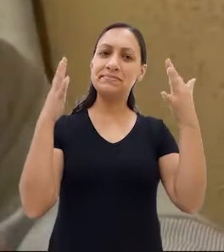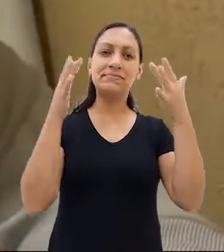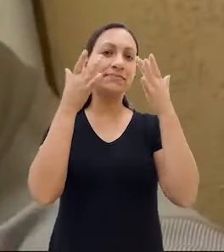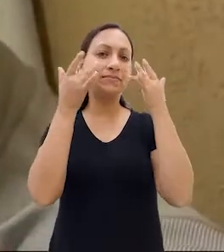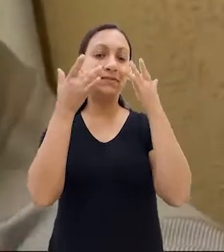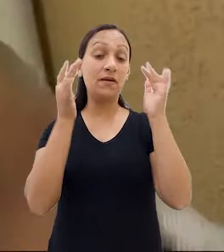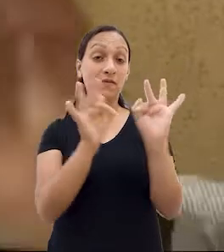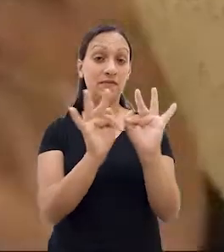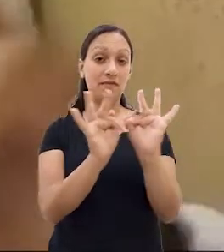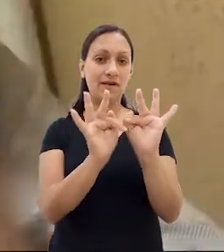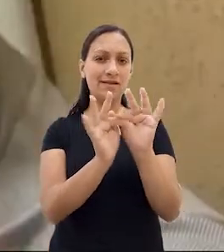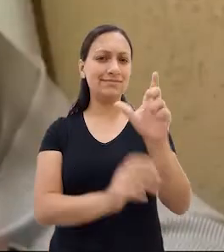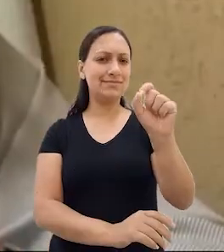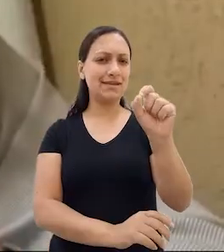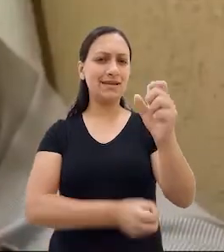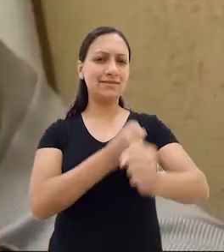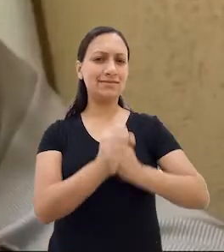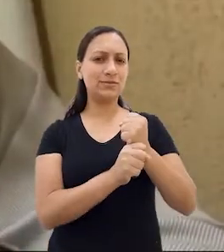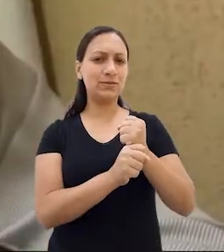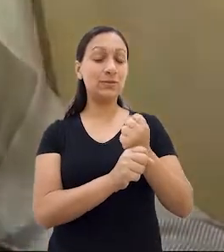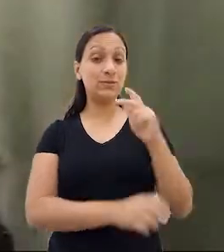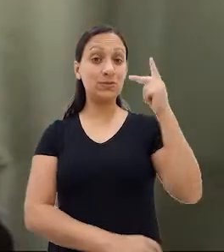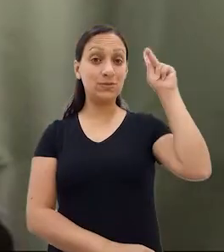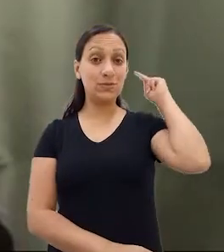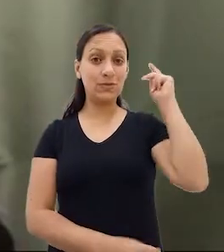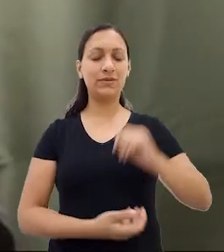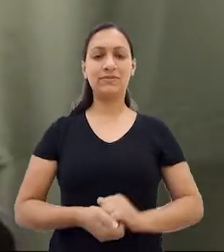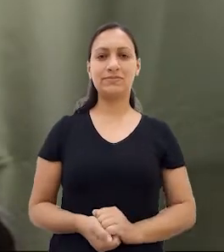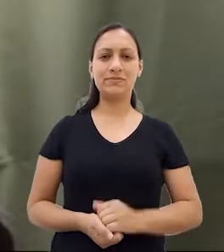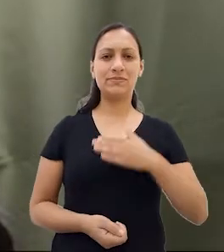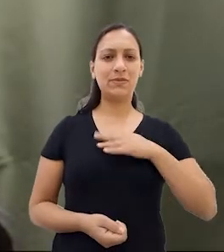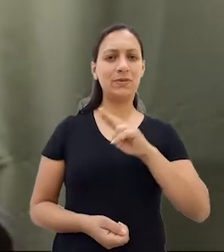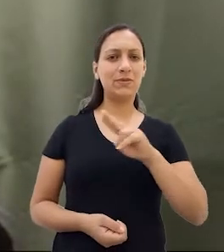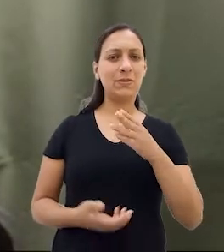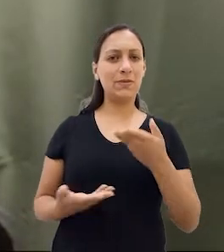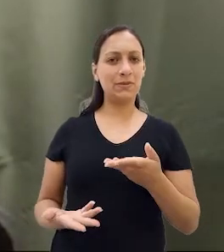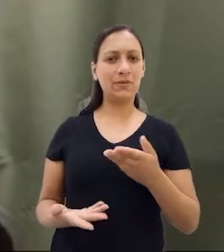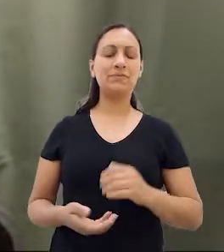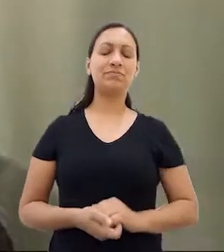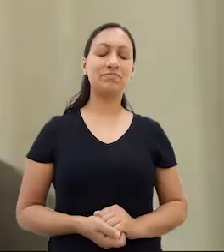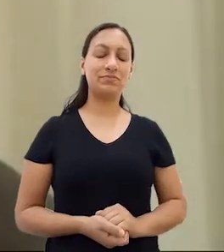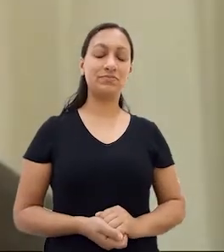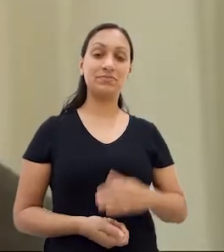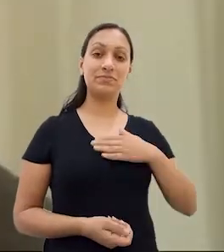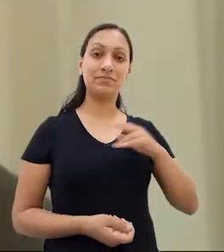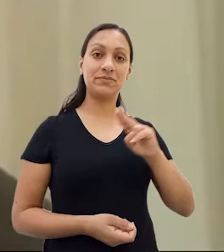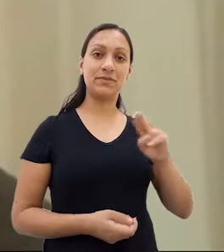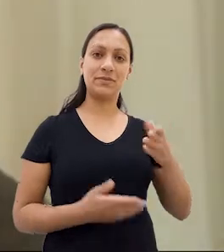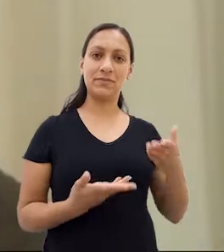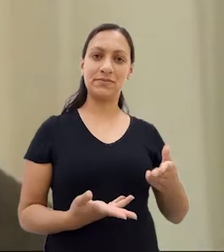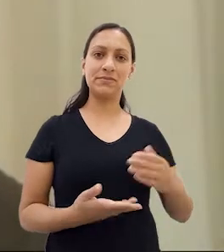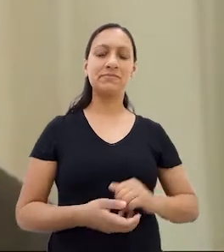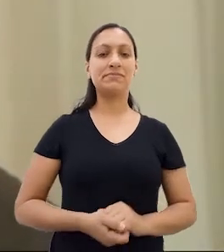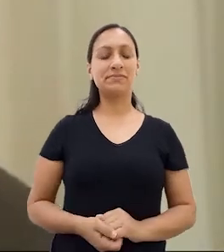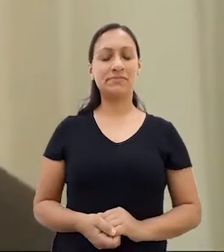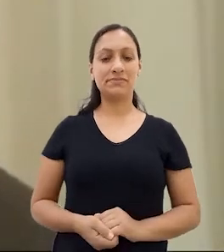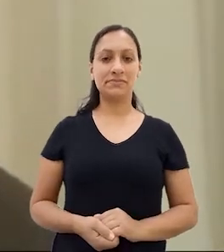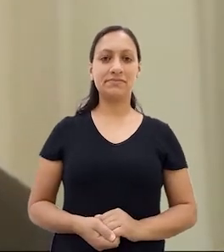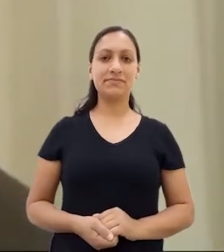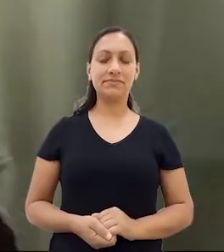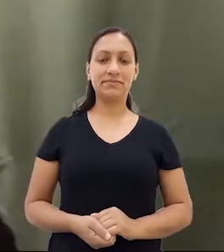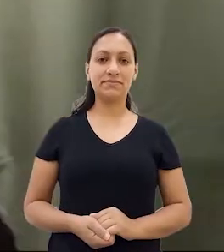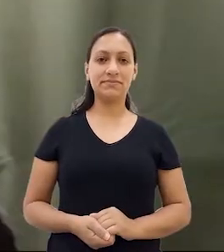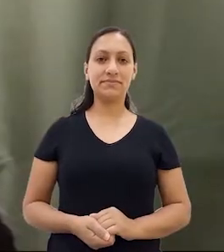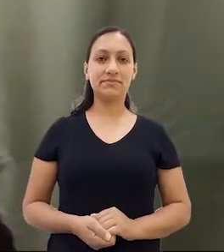Teatro Fevale pelos 10 anos de história. Sou Rodrigo Ruivo, baixista da banda The Dogs. Eu sou Marcelo Marinoni, guitarrista da